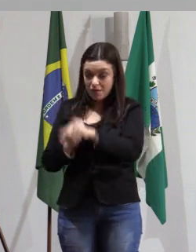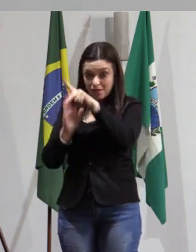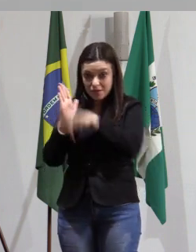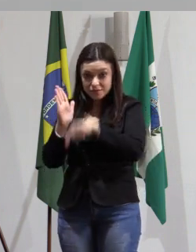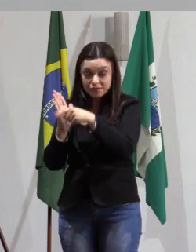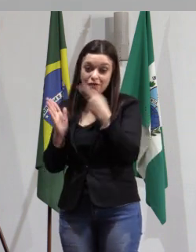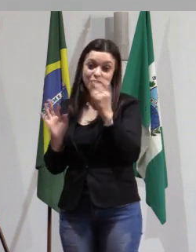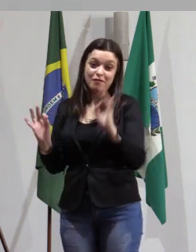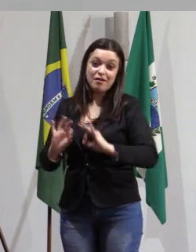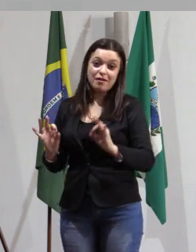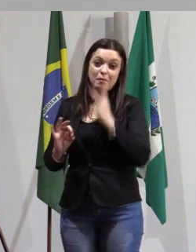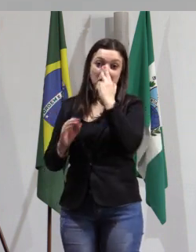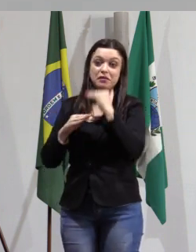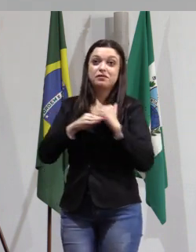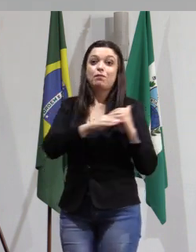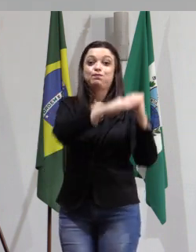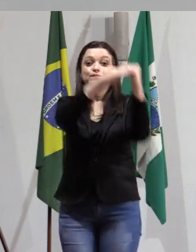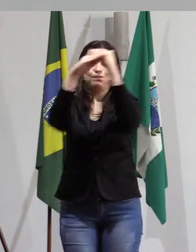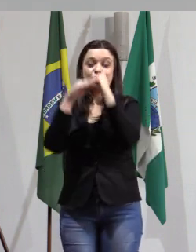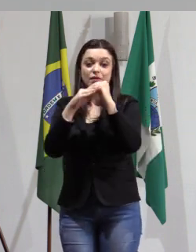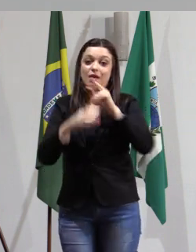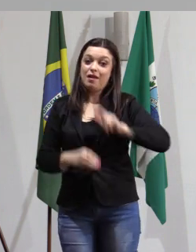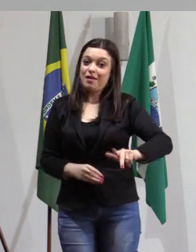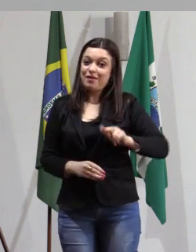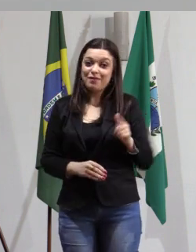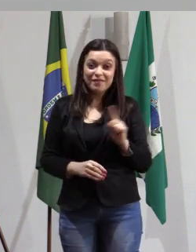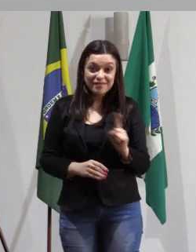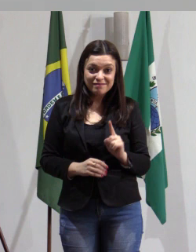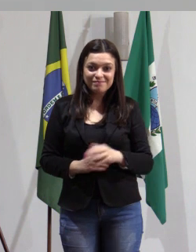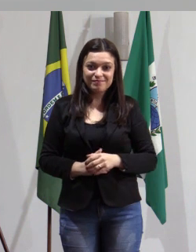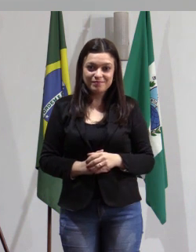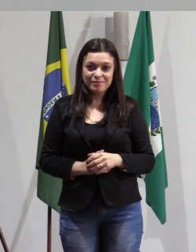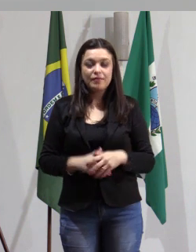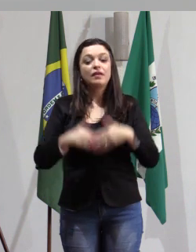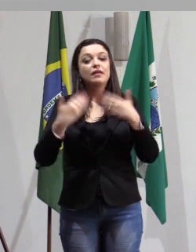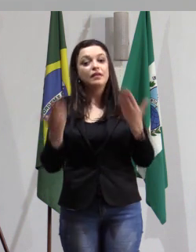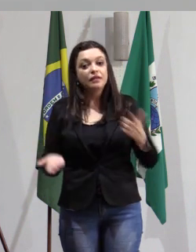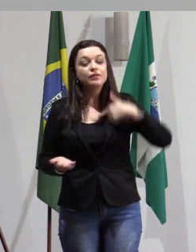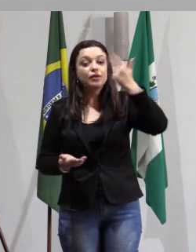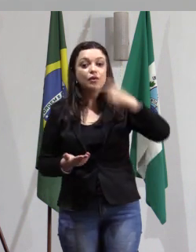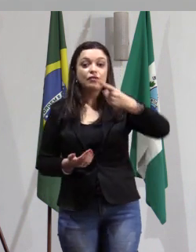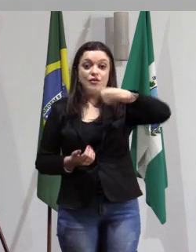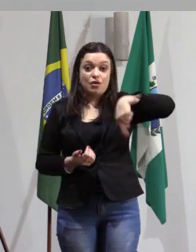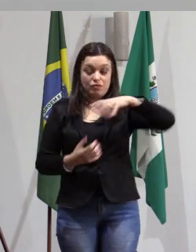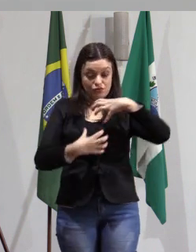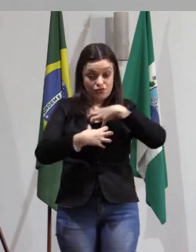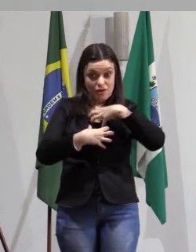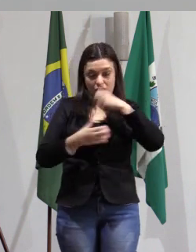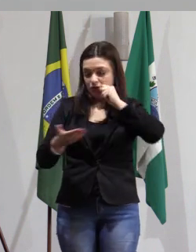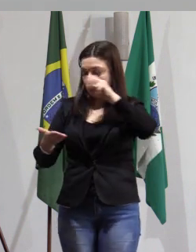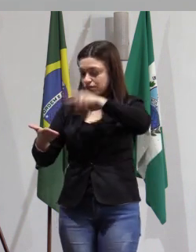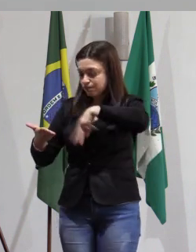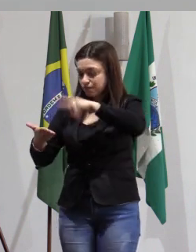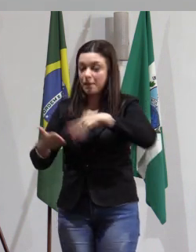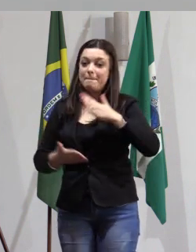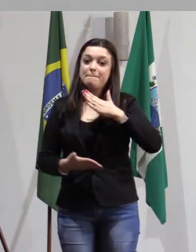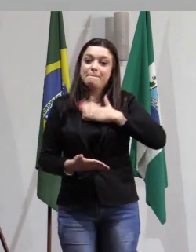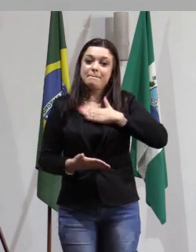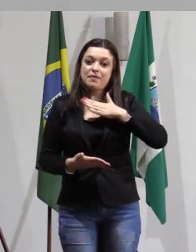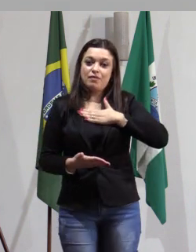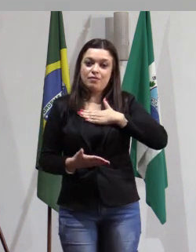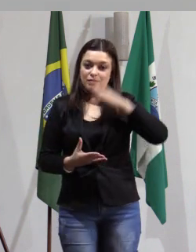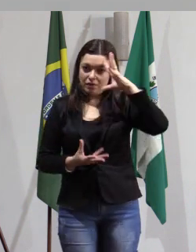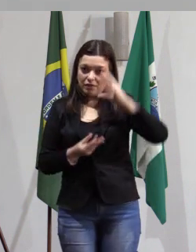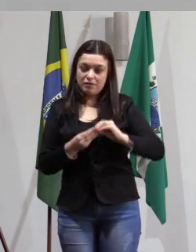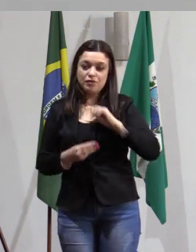Dito isso, e ressalvo que essas são impressões nossas, da gestão, a partir da leitura, eu queria entrar